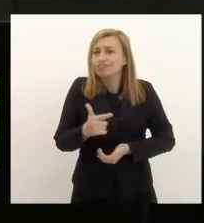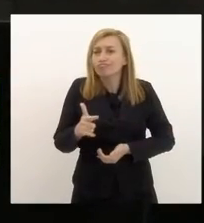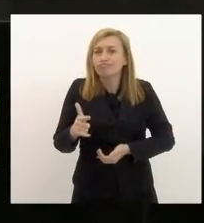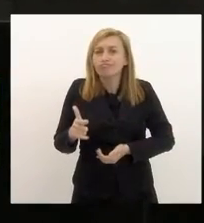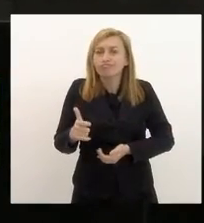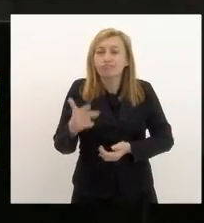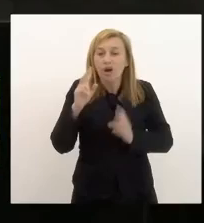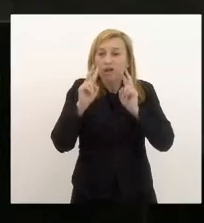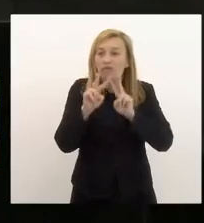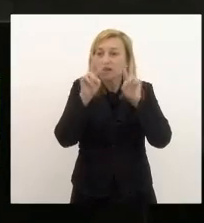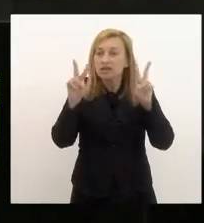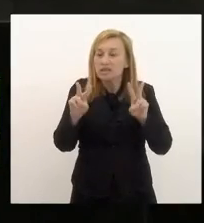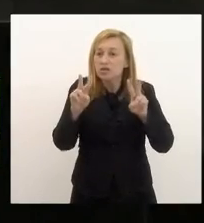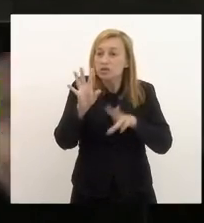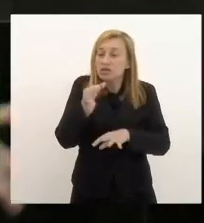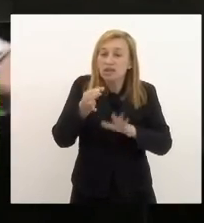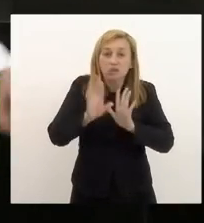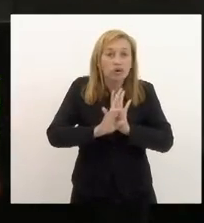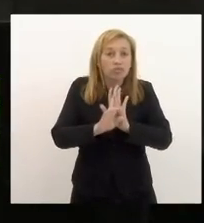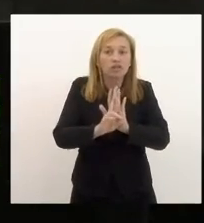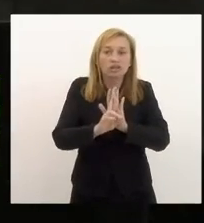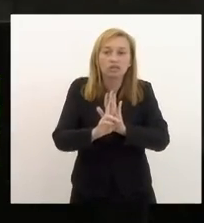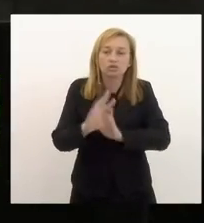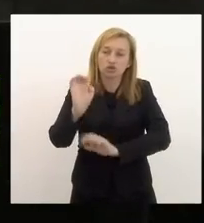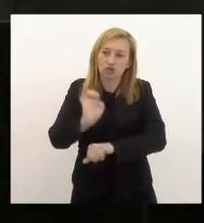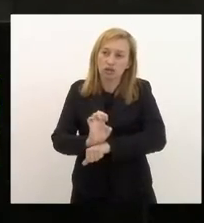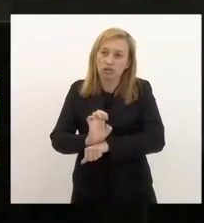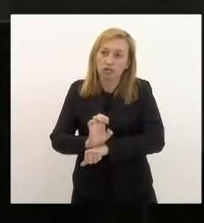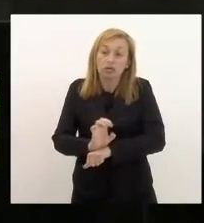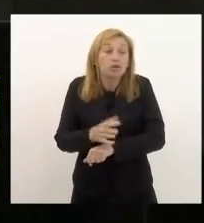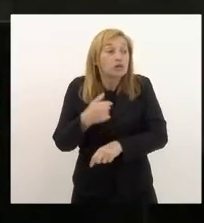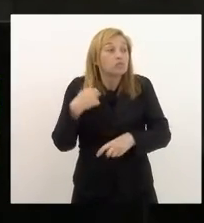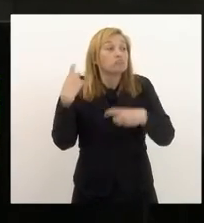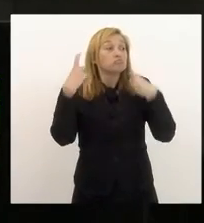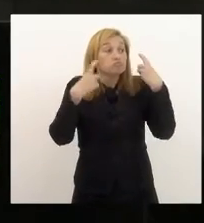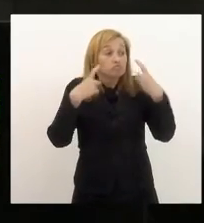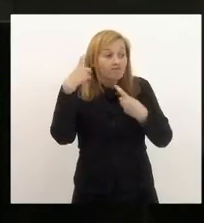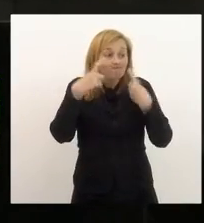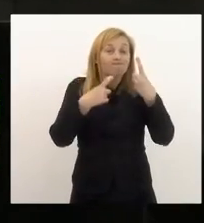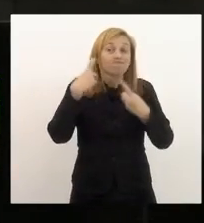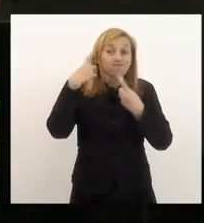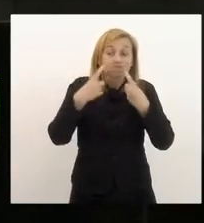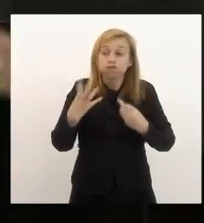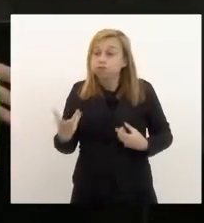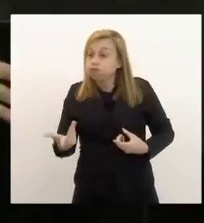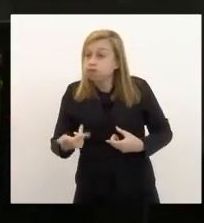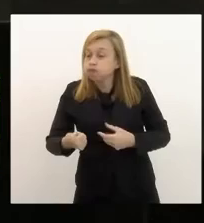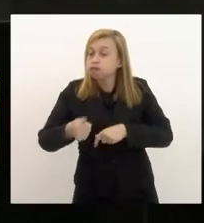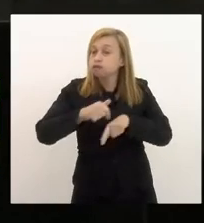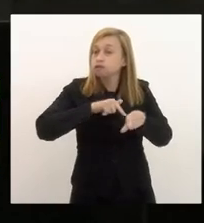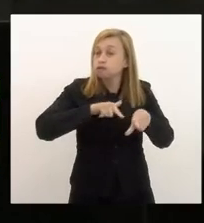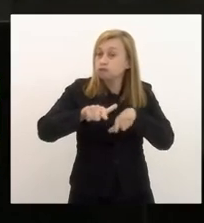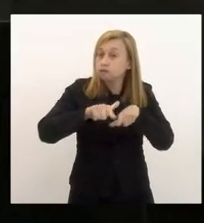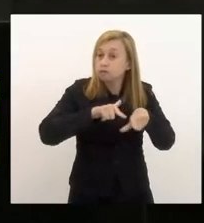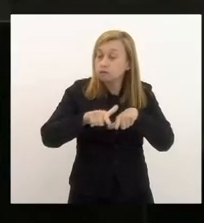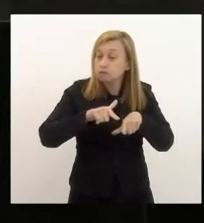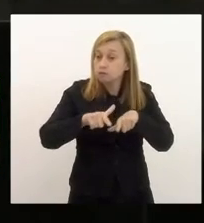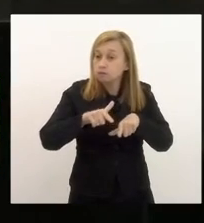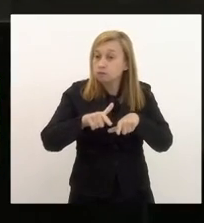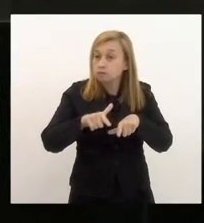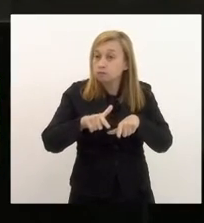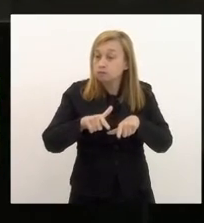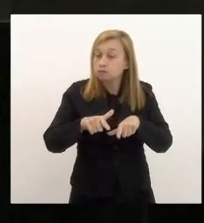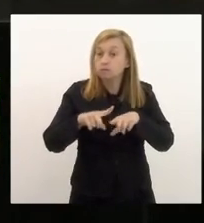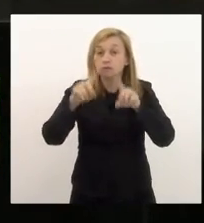a visão exata do que representa o estado e me preocupa muito que a qualidade dos serviços que são prestados